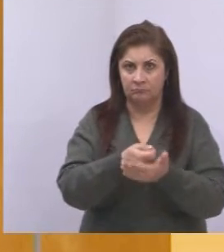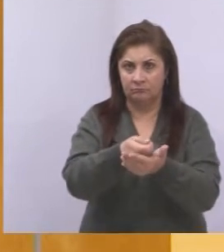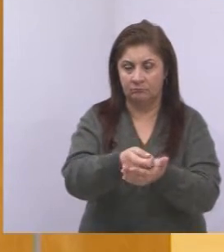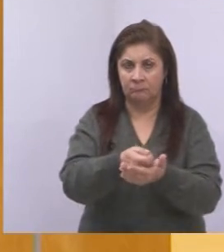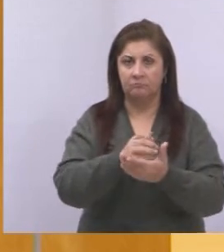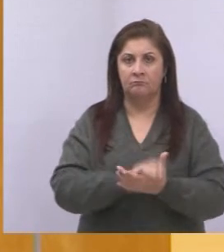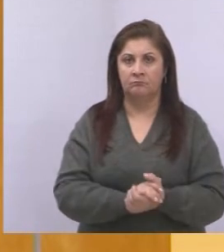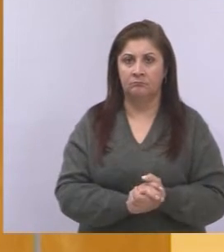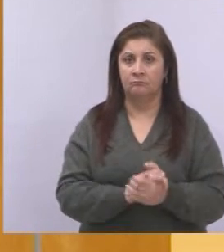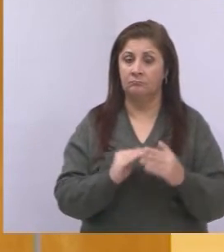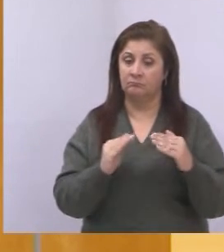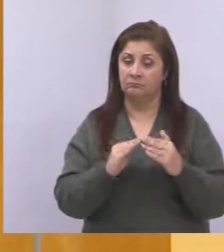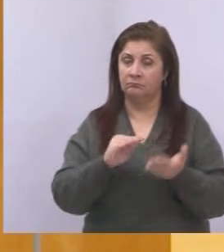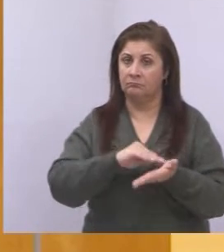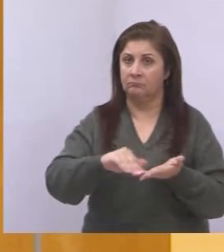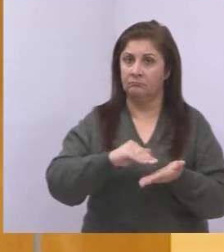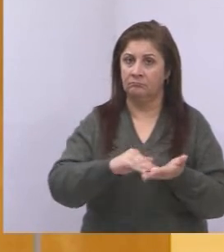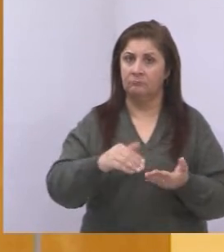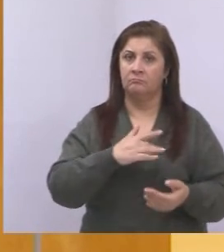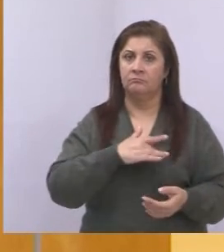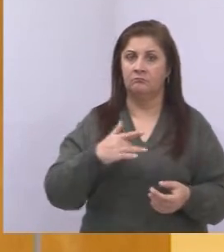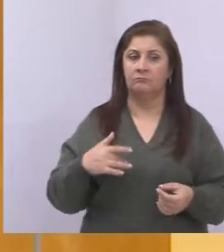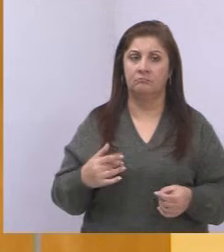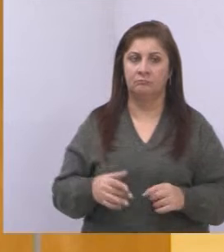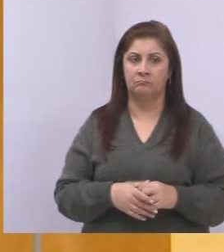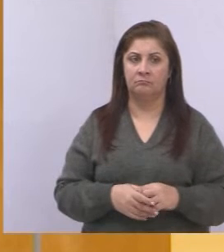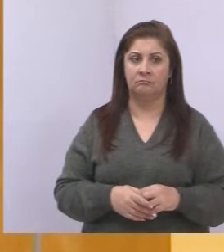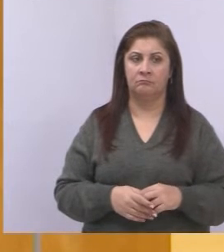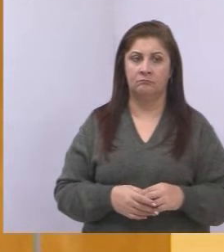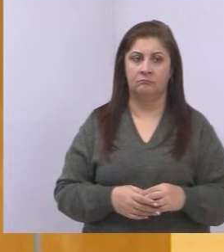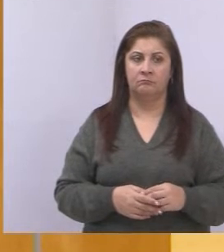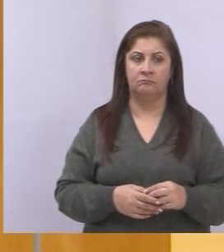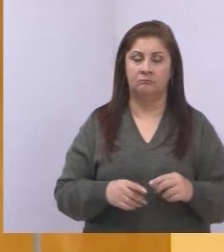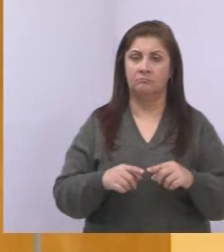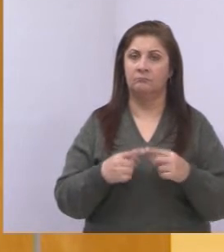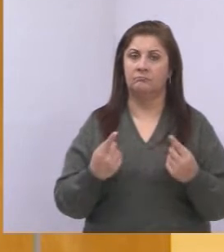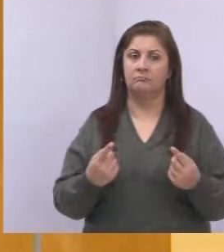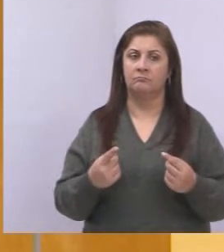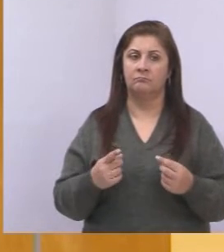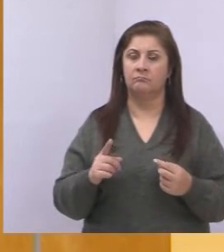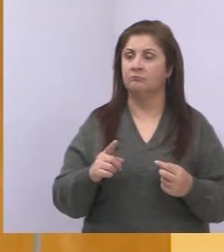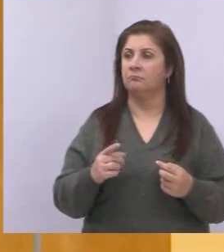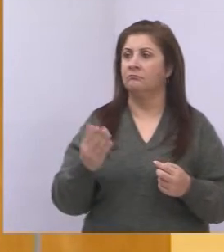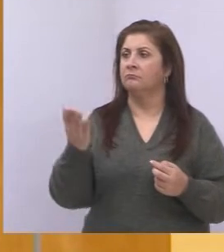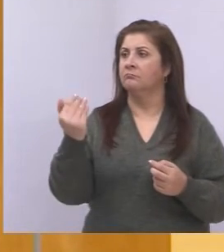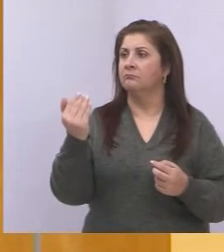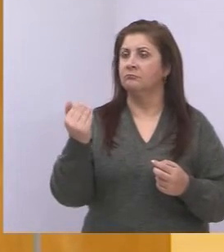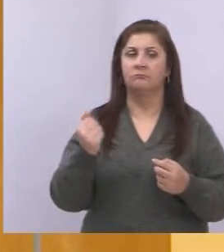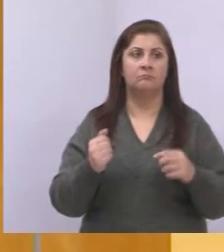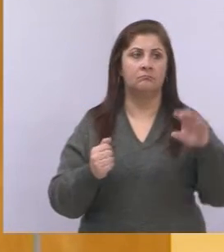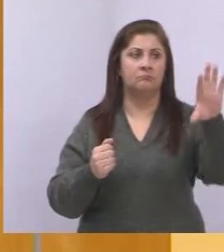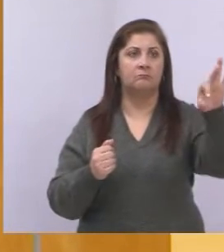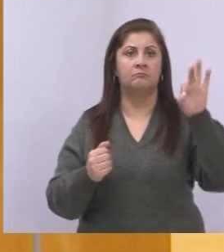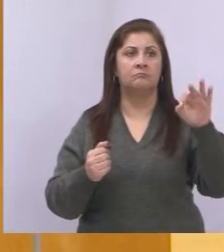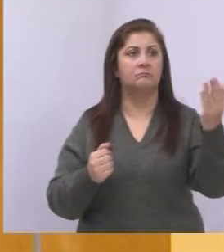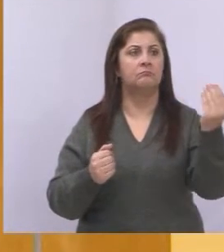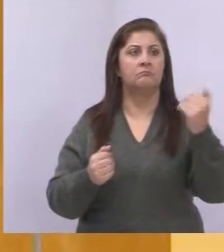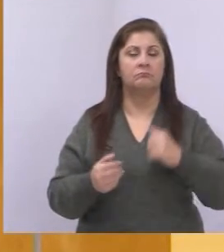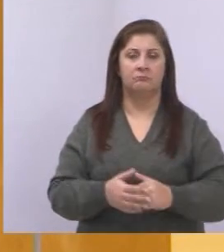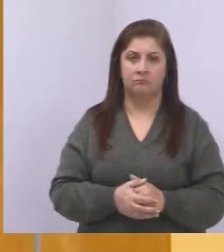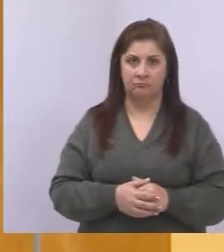Saúde, mas naquele momento em especial, nós não estamos falando, olha, vem você aqui,